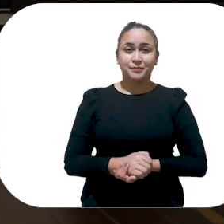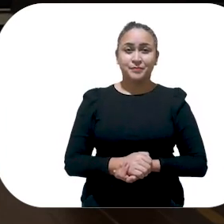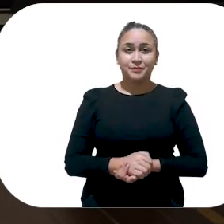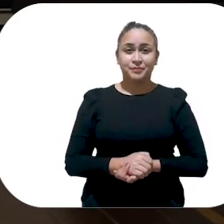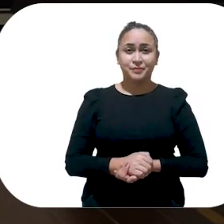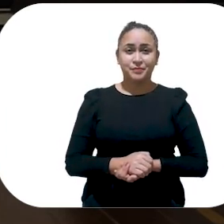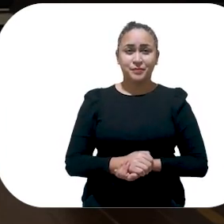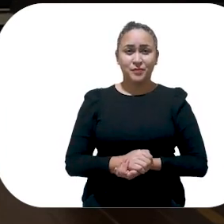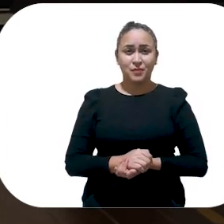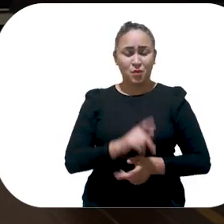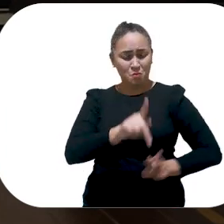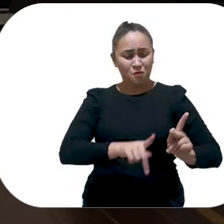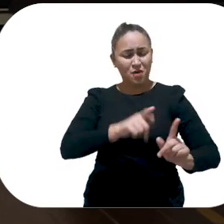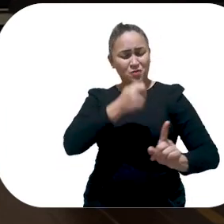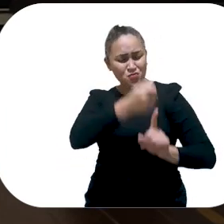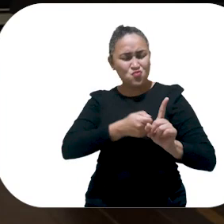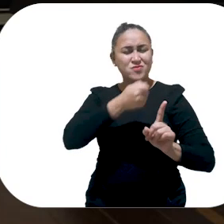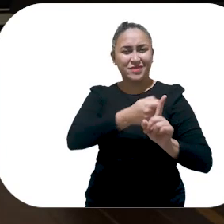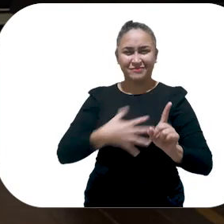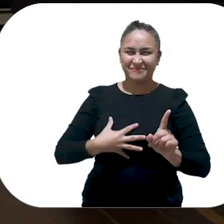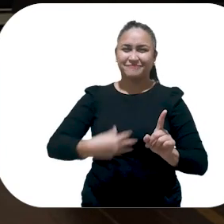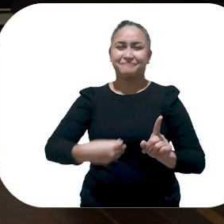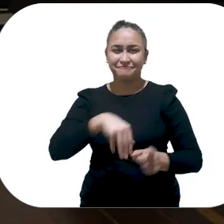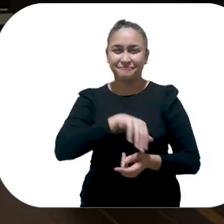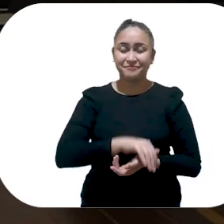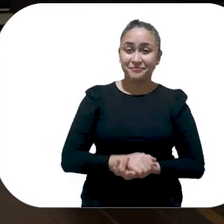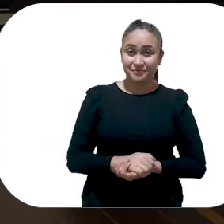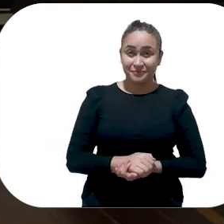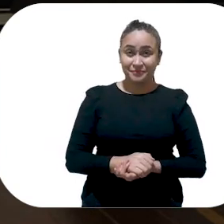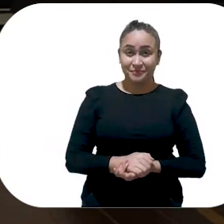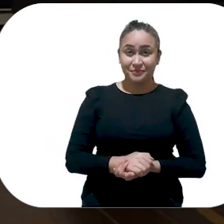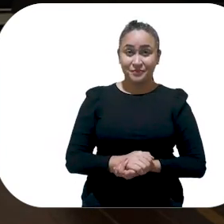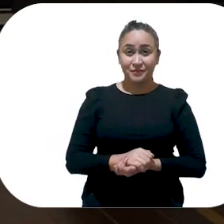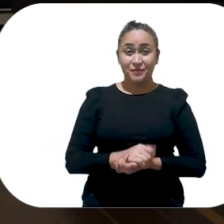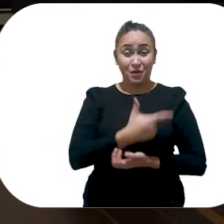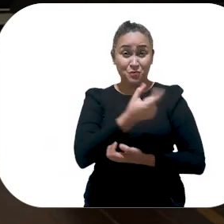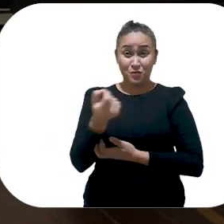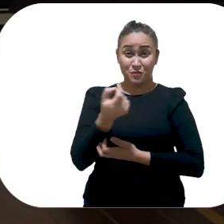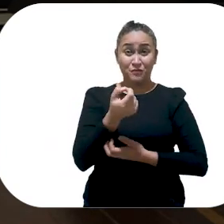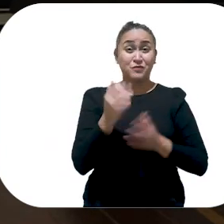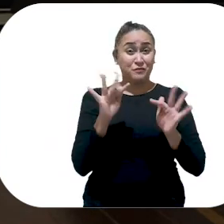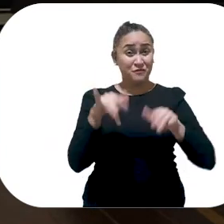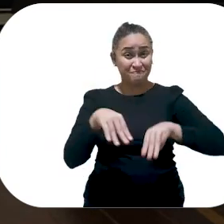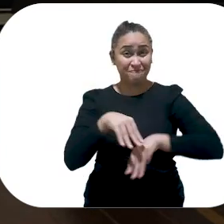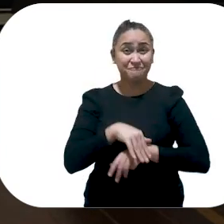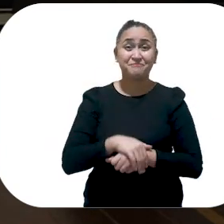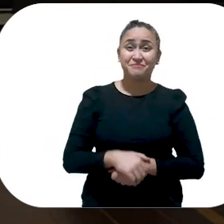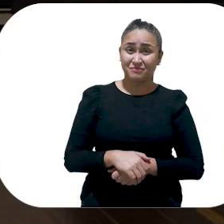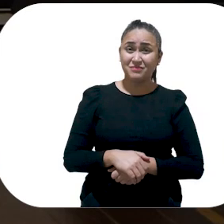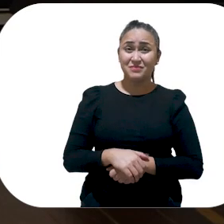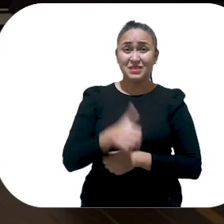Verás que um filho teu não foge à luta. Chegamos ao final de 2020